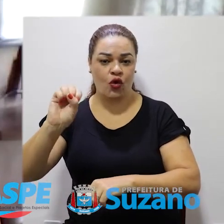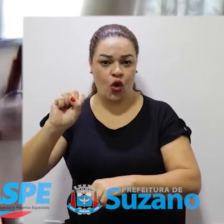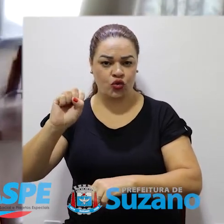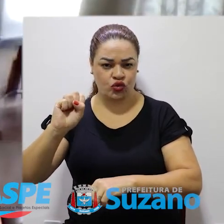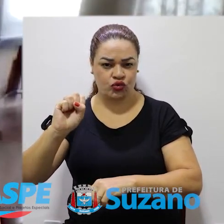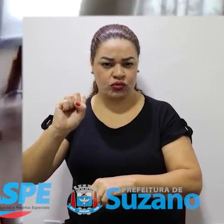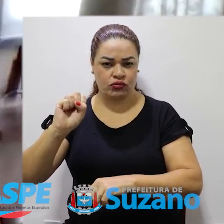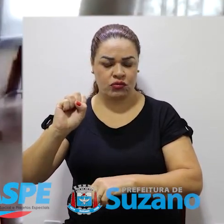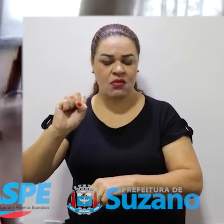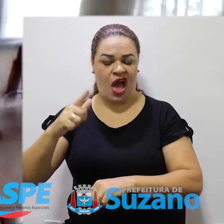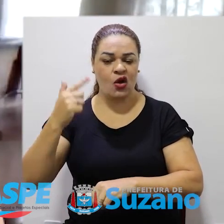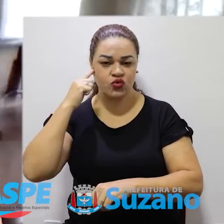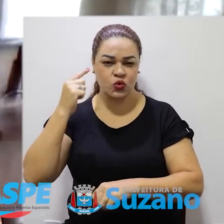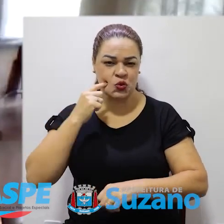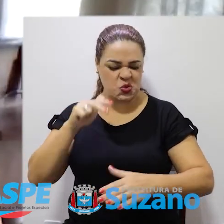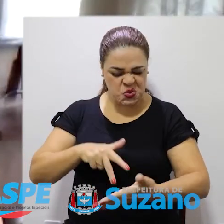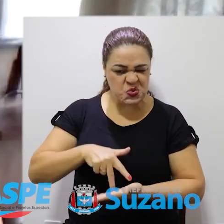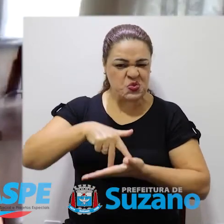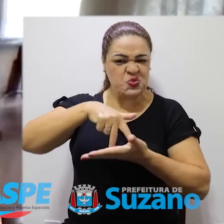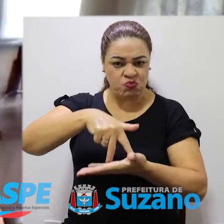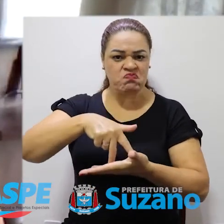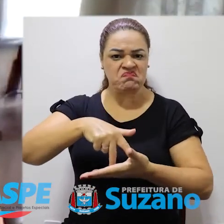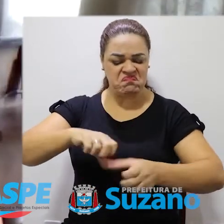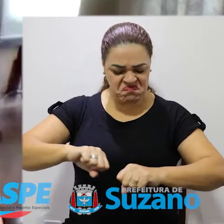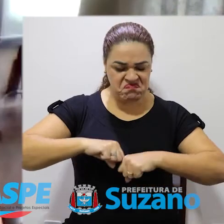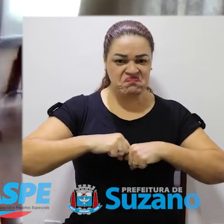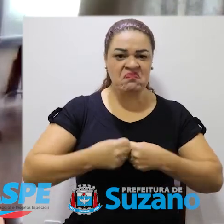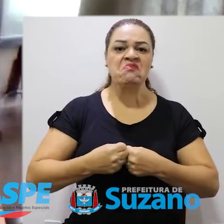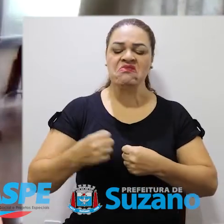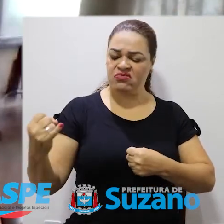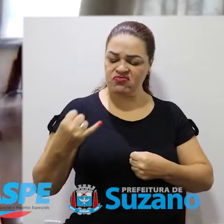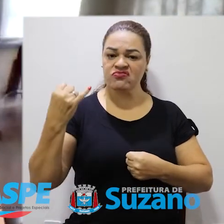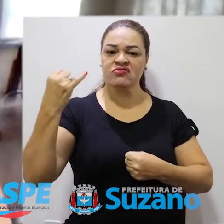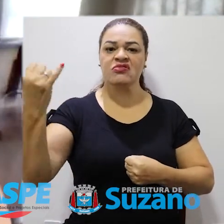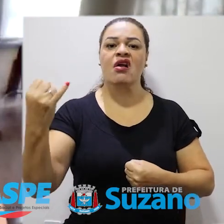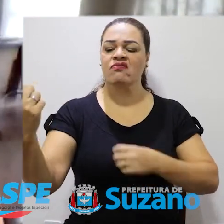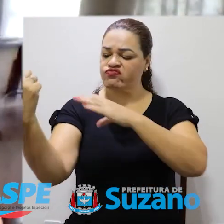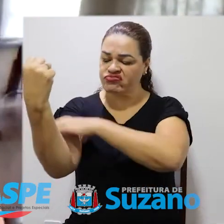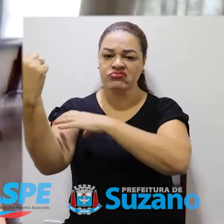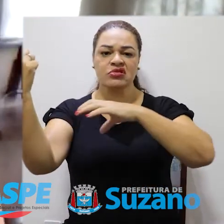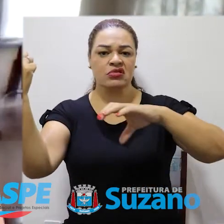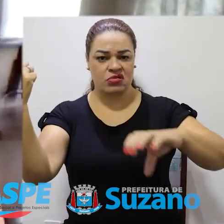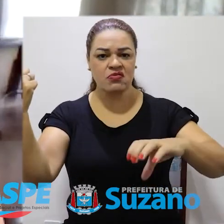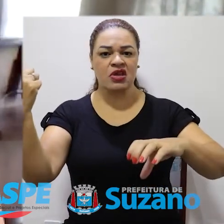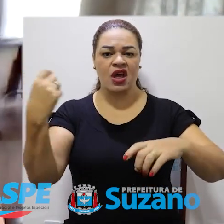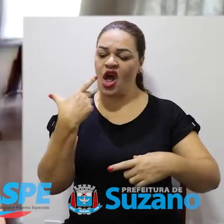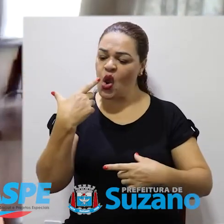surdo brasileiro que tem conteúdos extremamente importantes sobre língua, sobre empoderamento, sobre